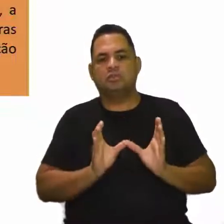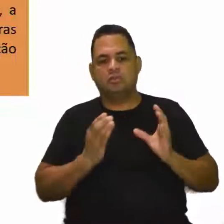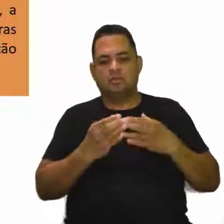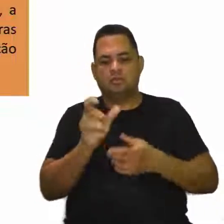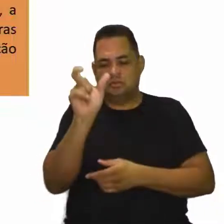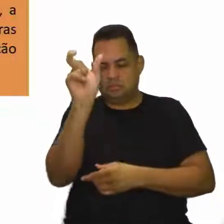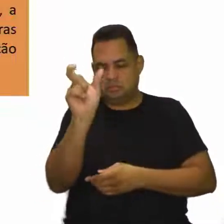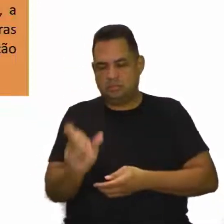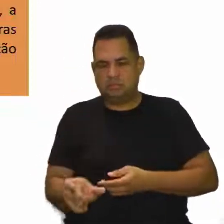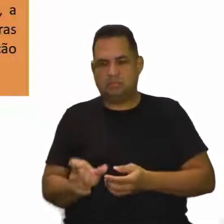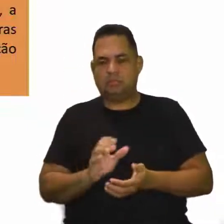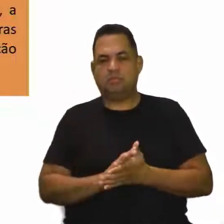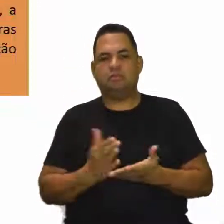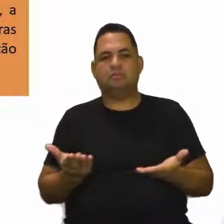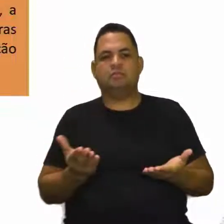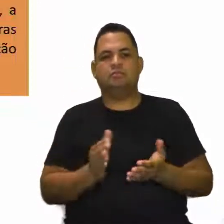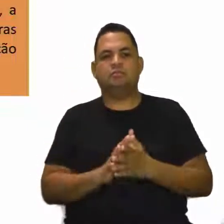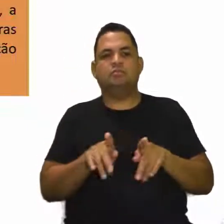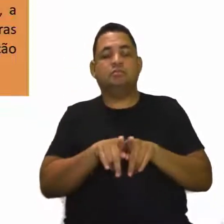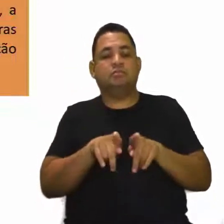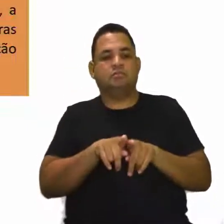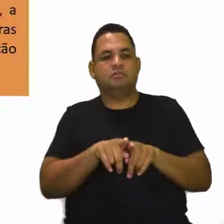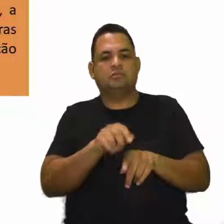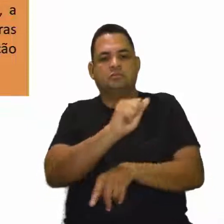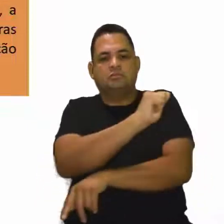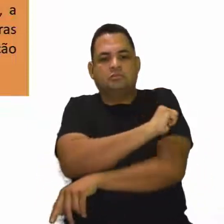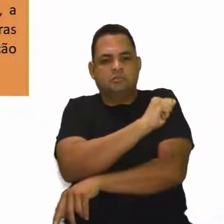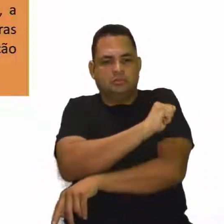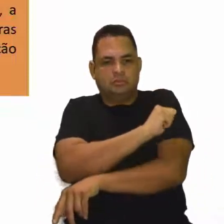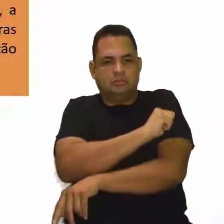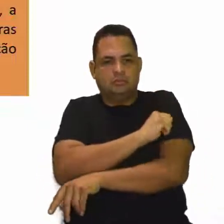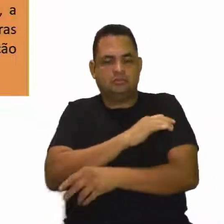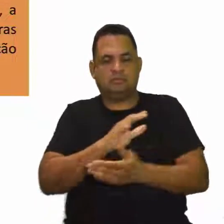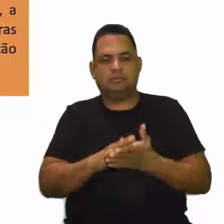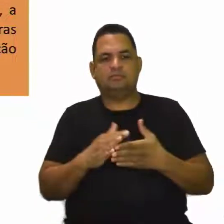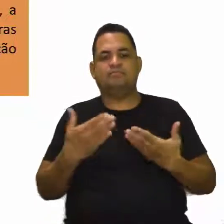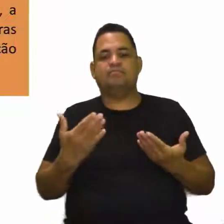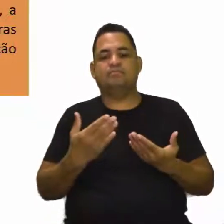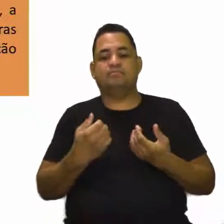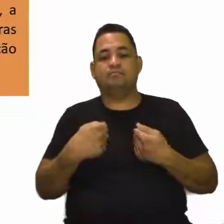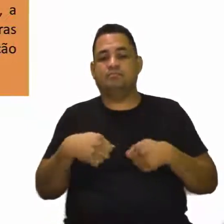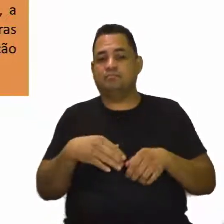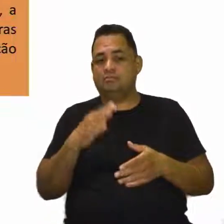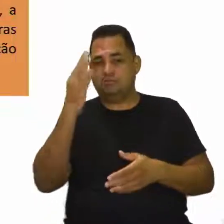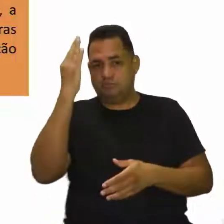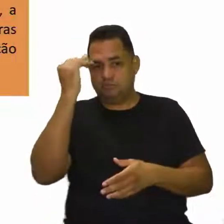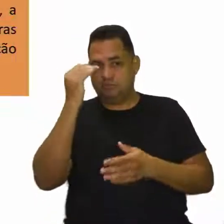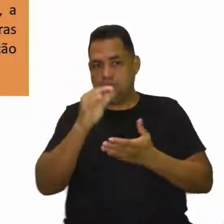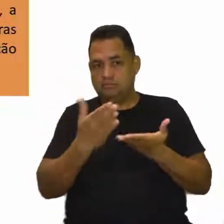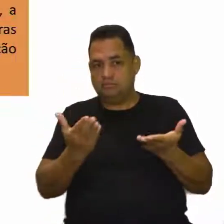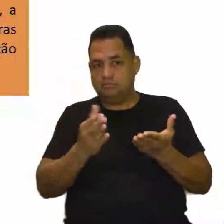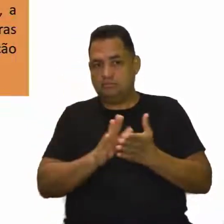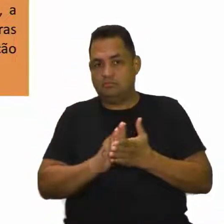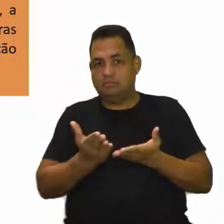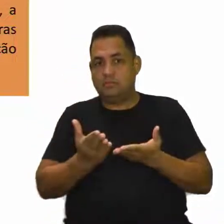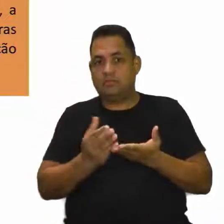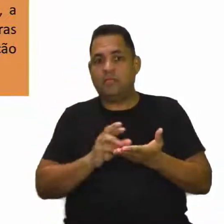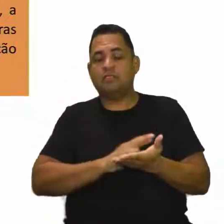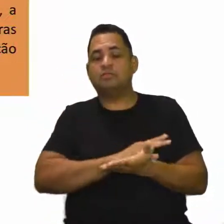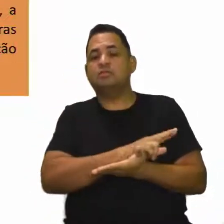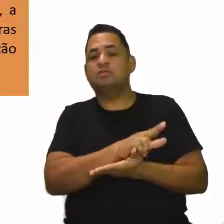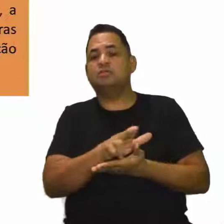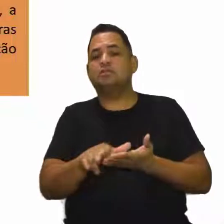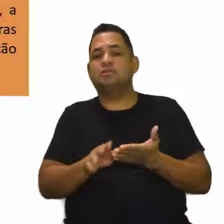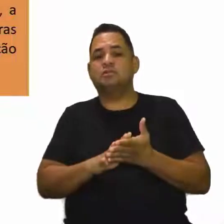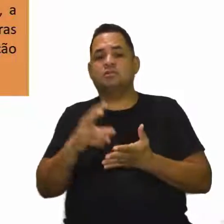de indivíduos. Assim como também, aluno, veja, tu tem que se situar as diversas produções